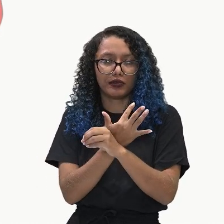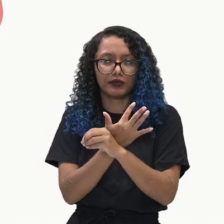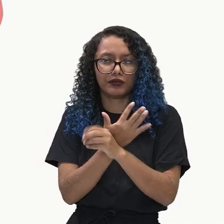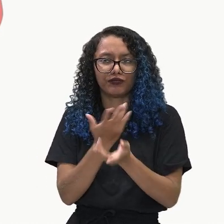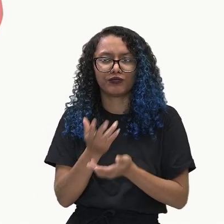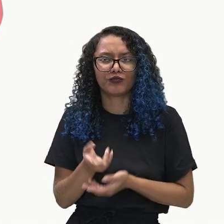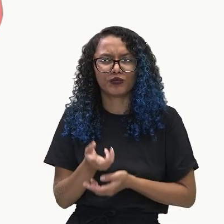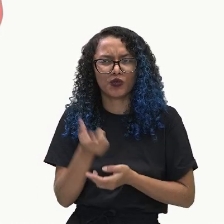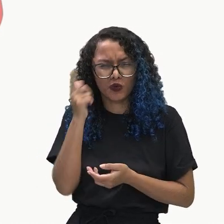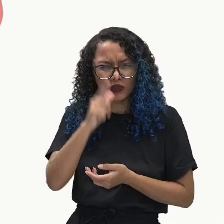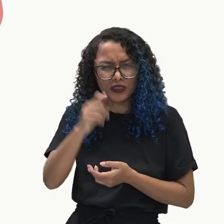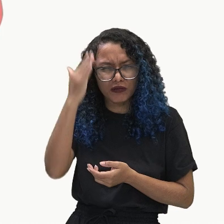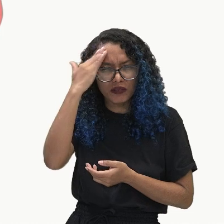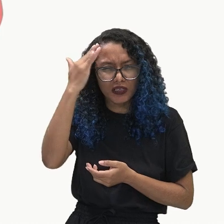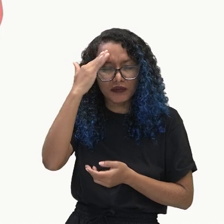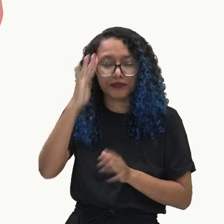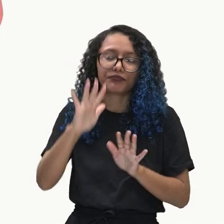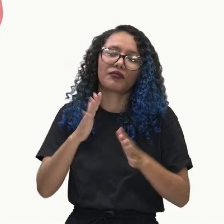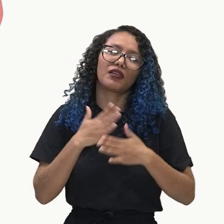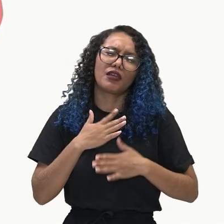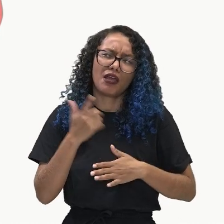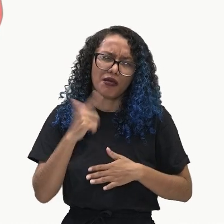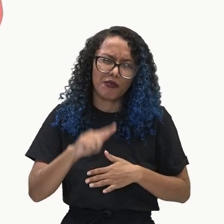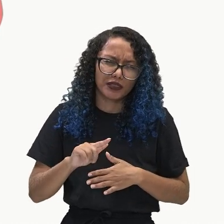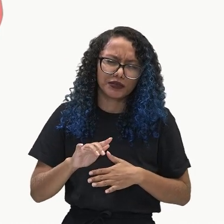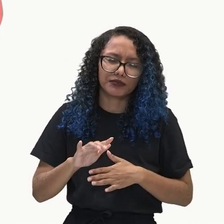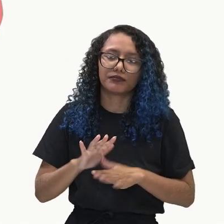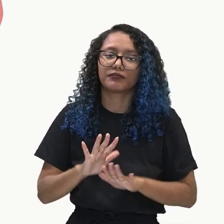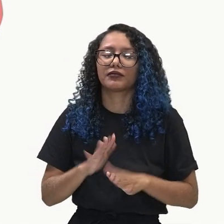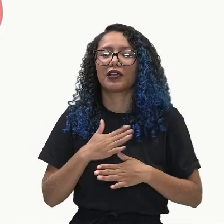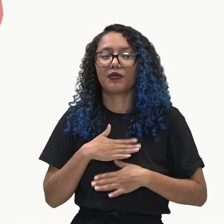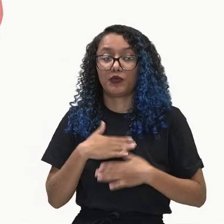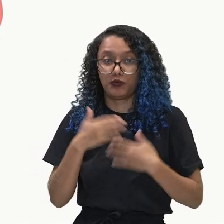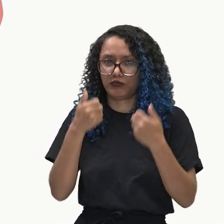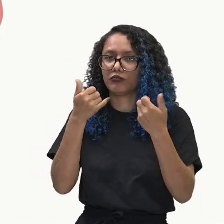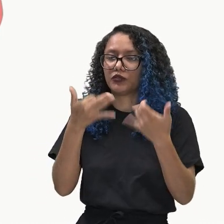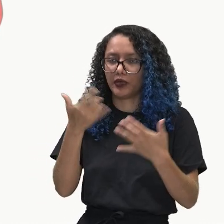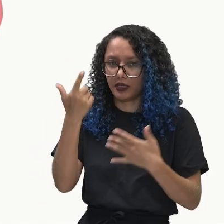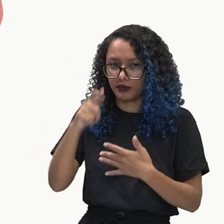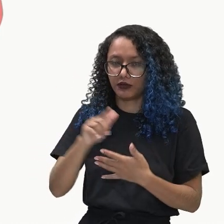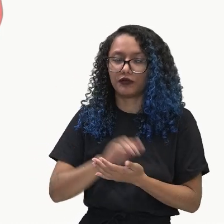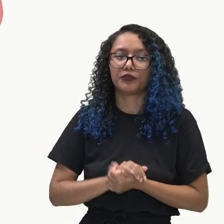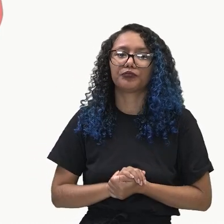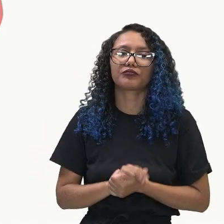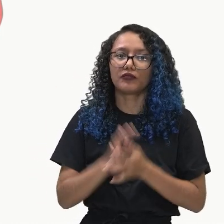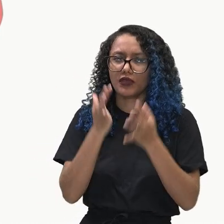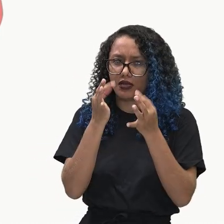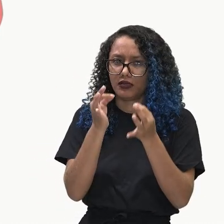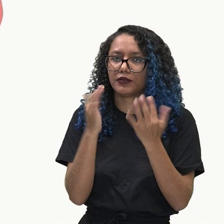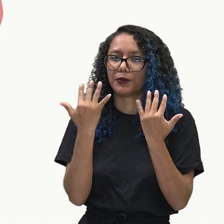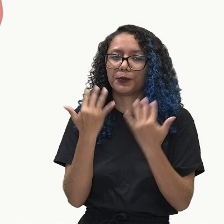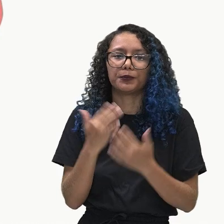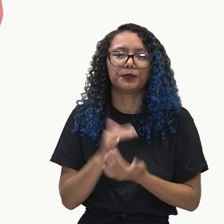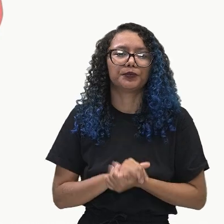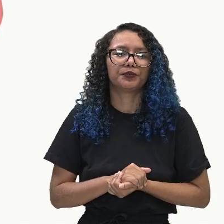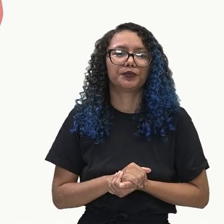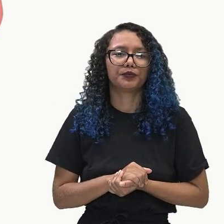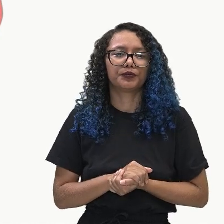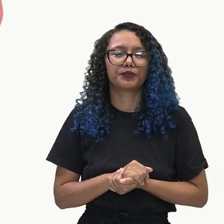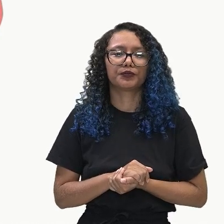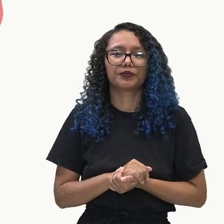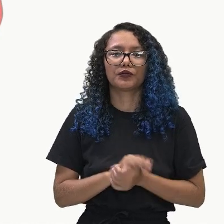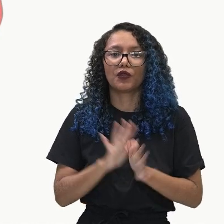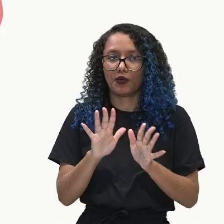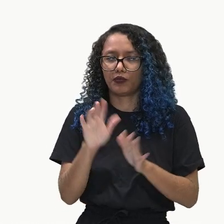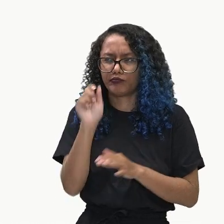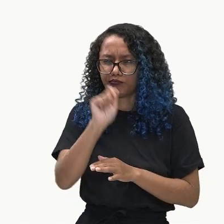professora? Calma, professora, repete para mim. Certo, vamos lá, foca aqui. Ácido, vou até apagar para